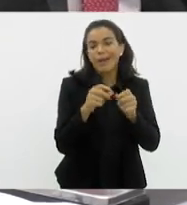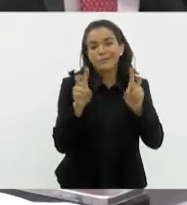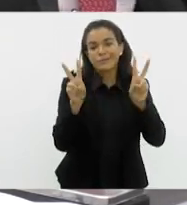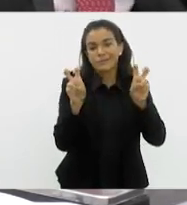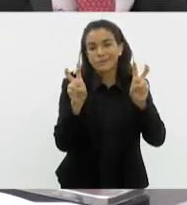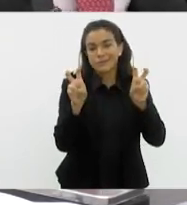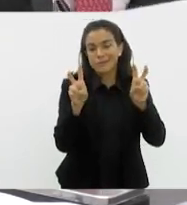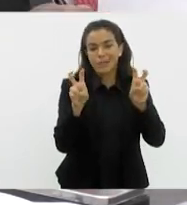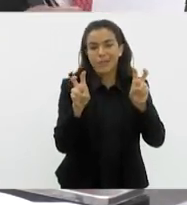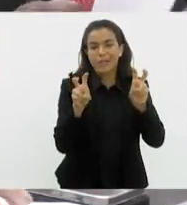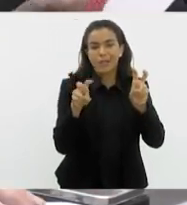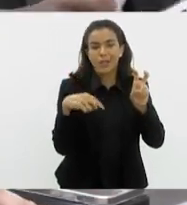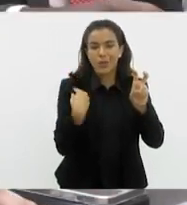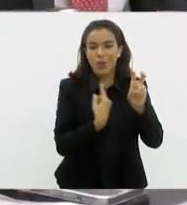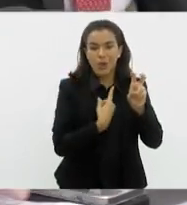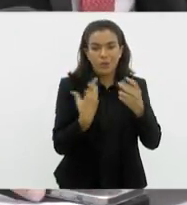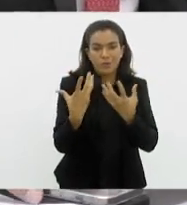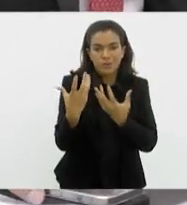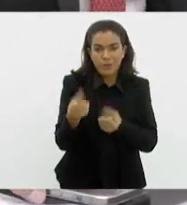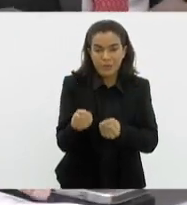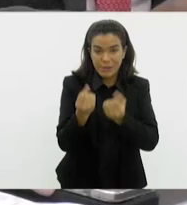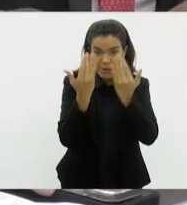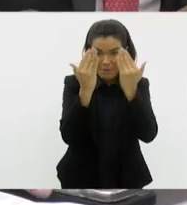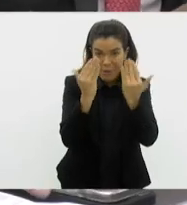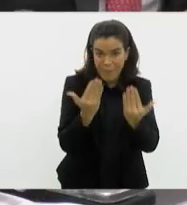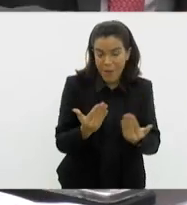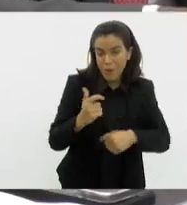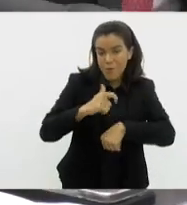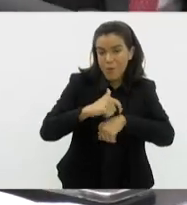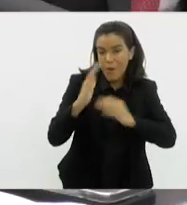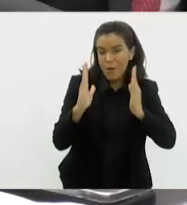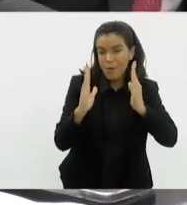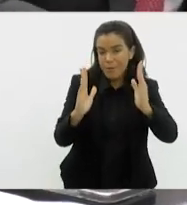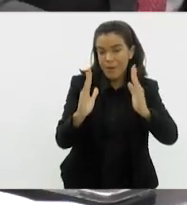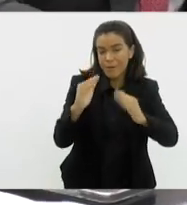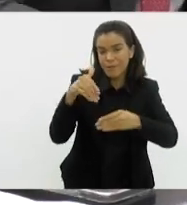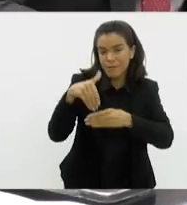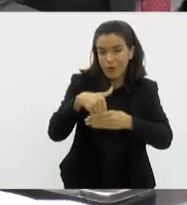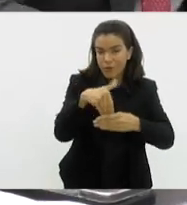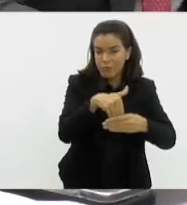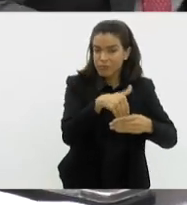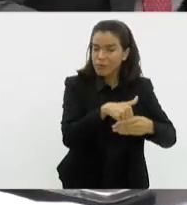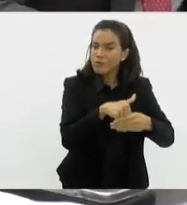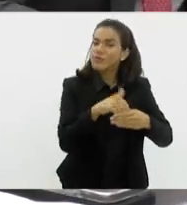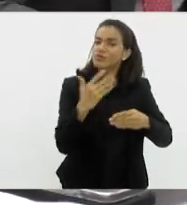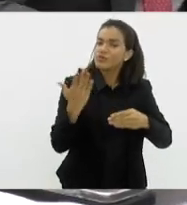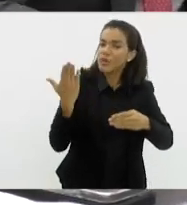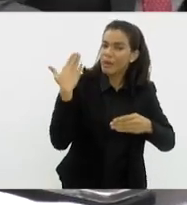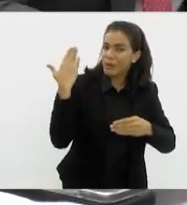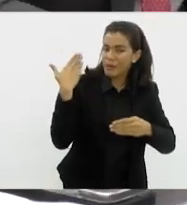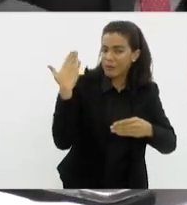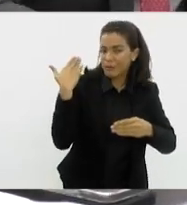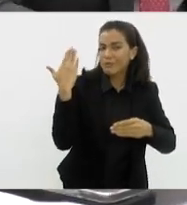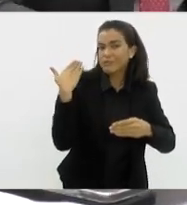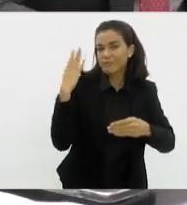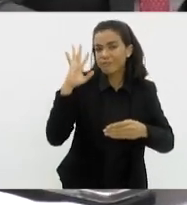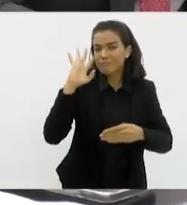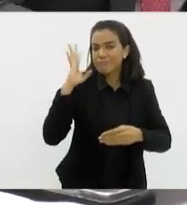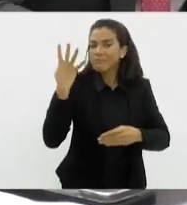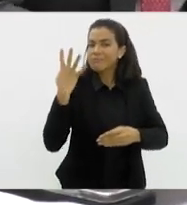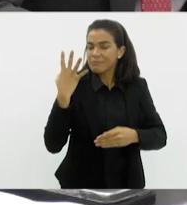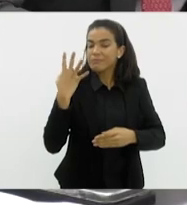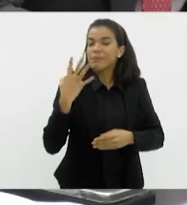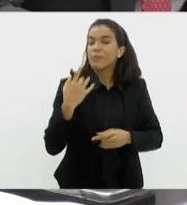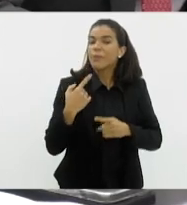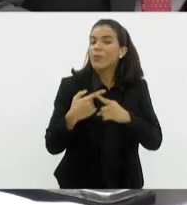não permitirmos vista durante o processo de votação, a gente adotou em sessões anteriores,